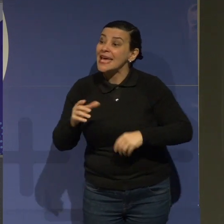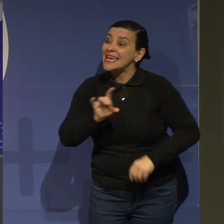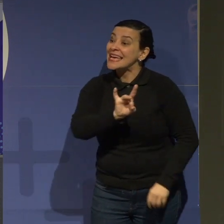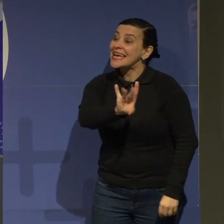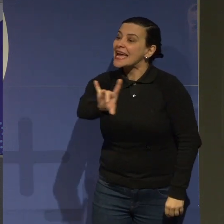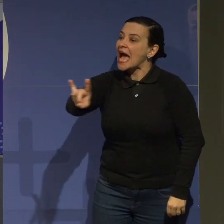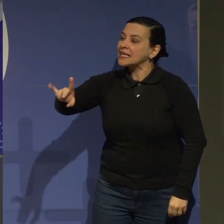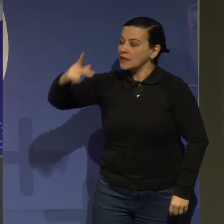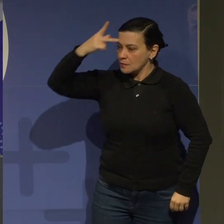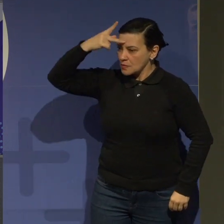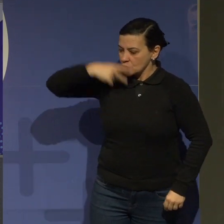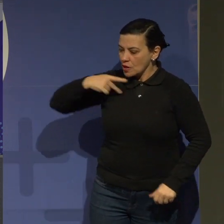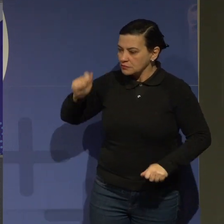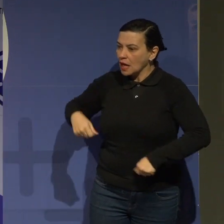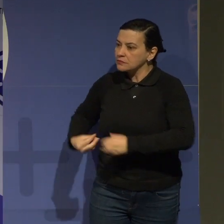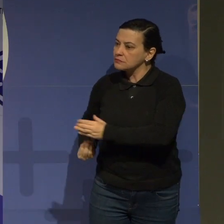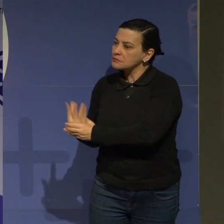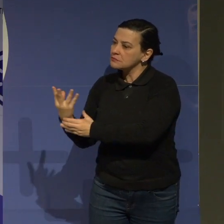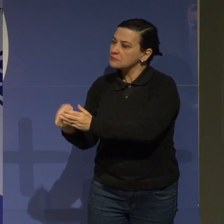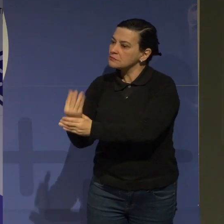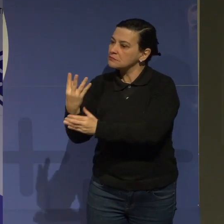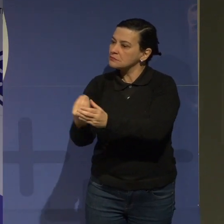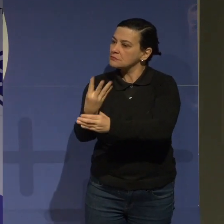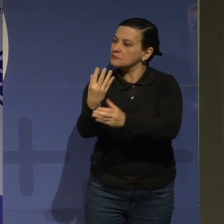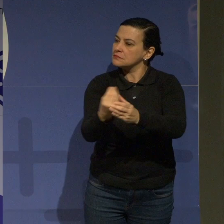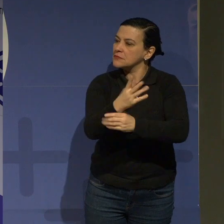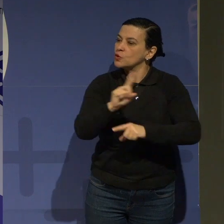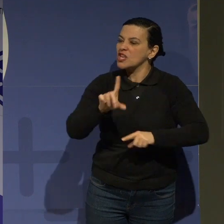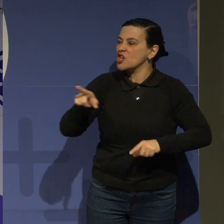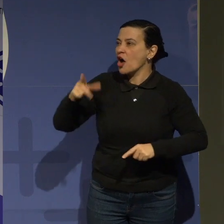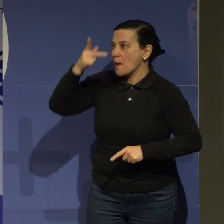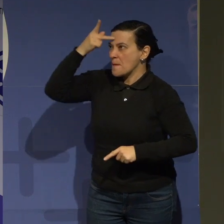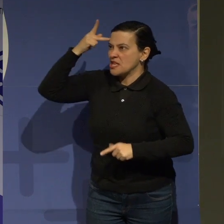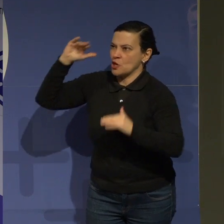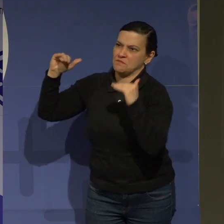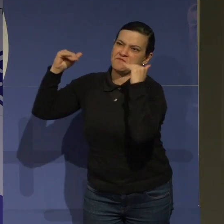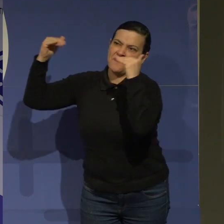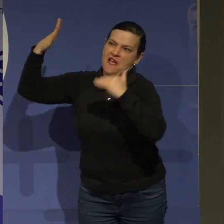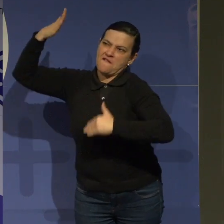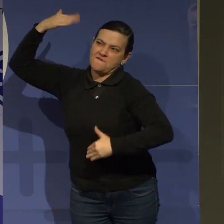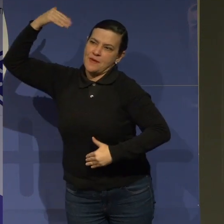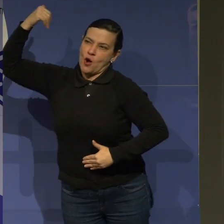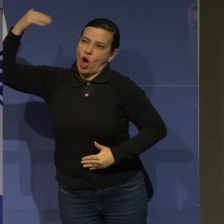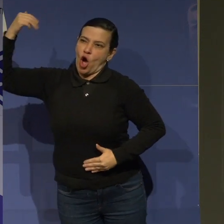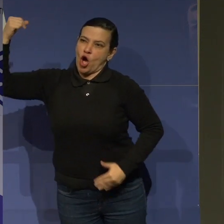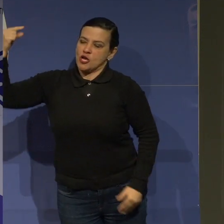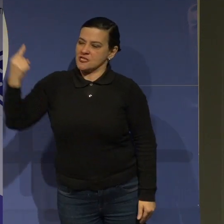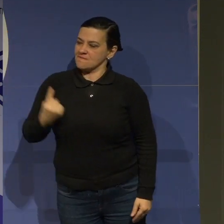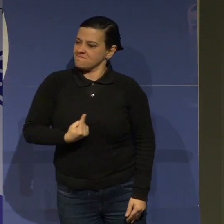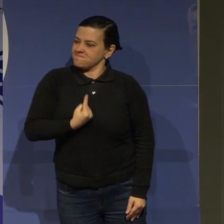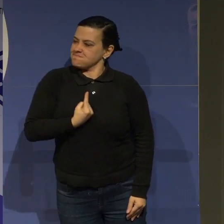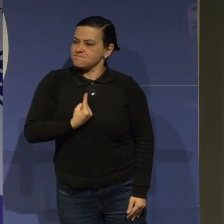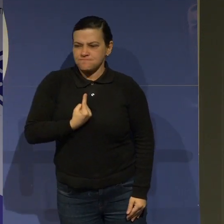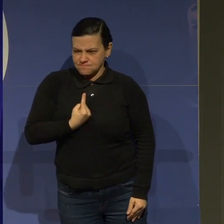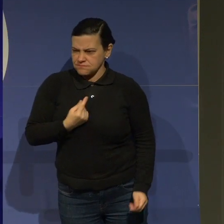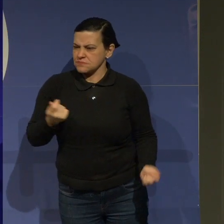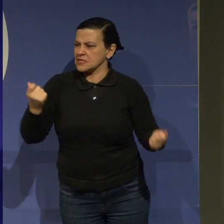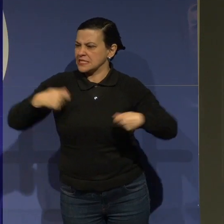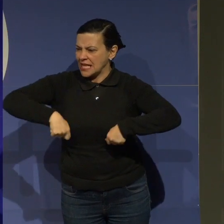cada indivíduo, dos micropoderes, não mais das celebridades e nem dos egos. Então, tem vários